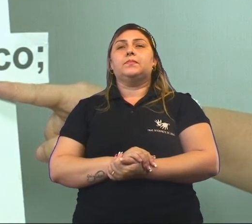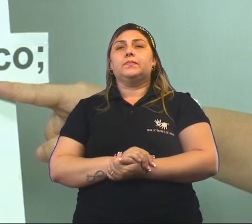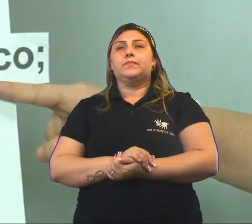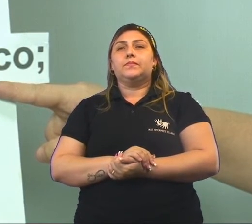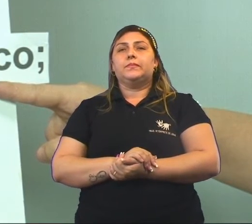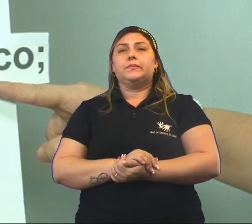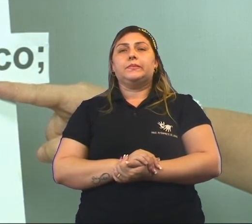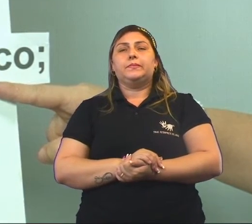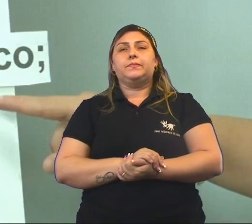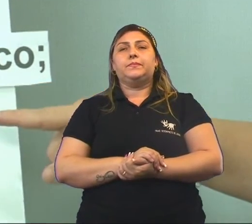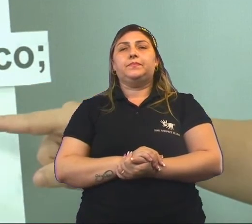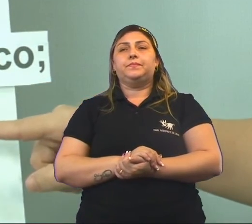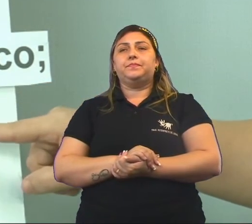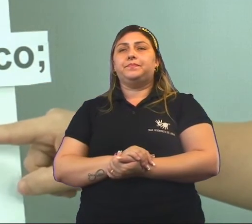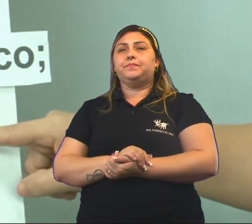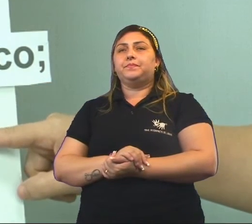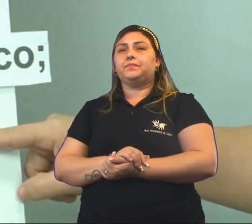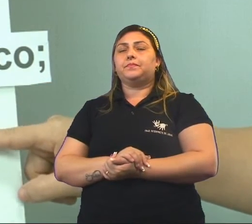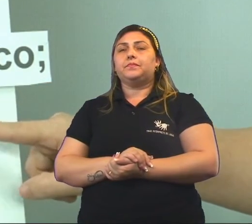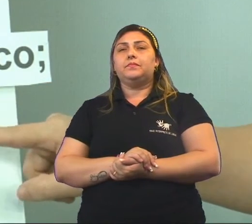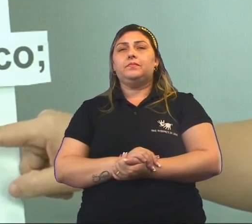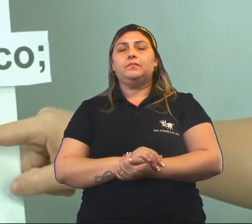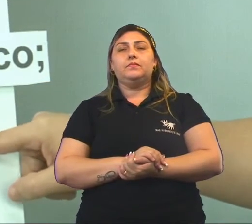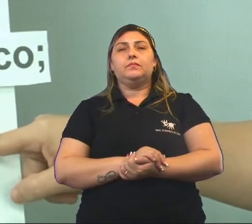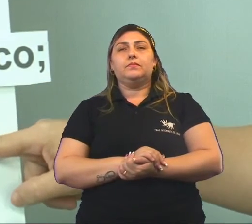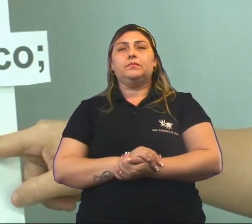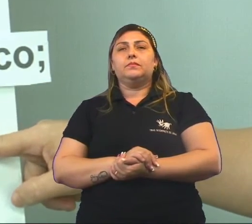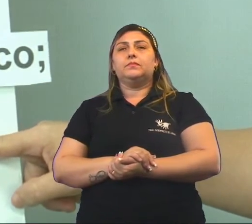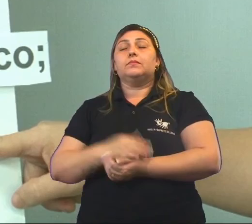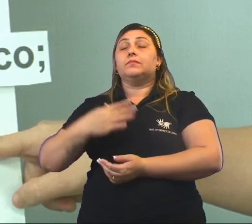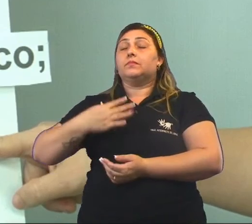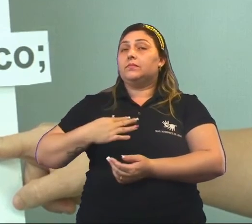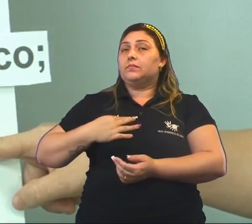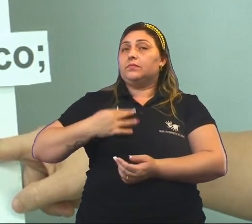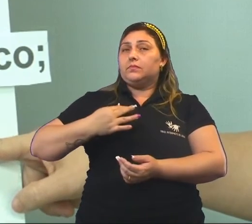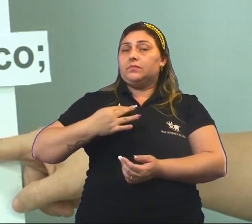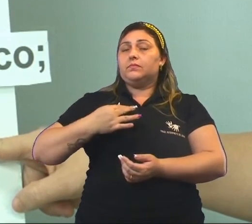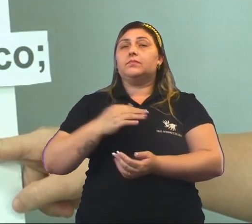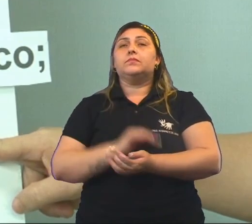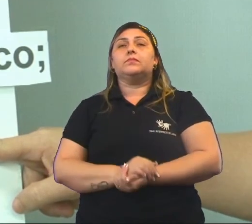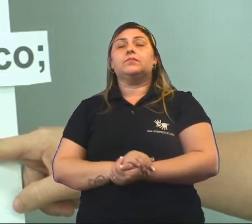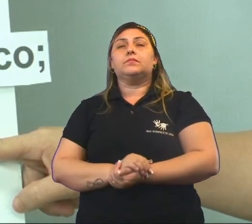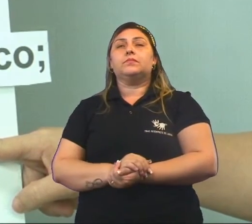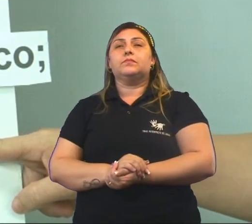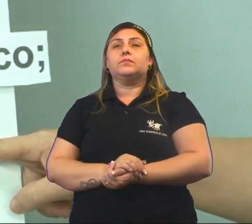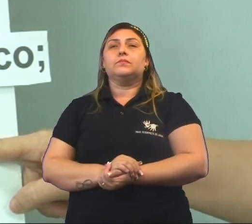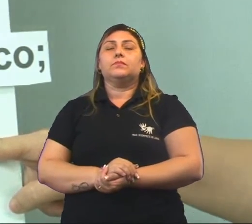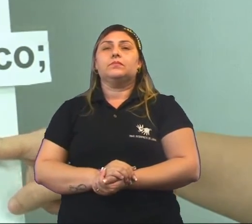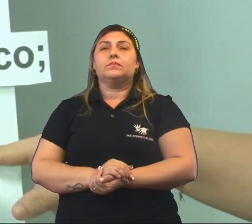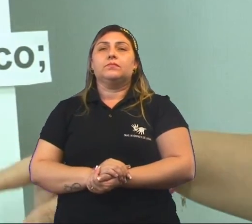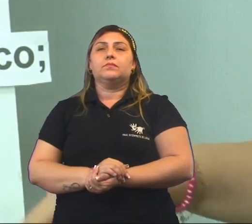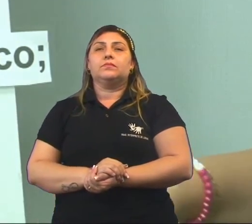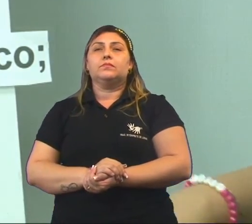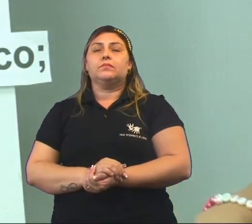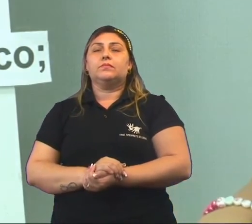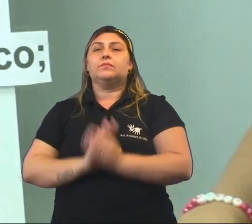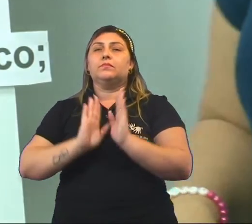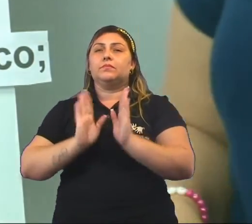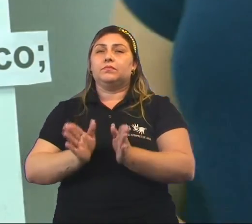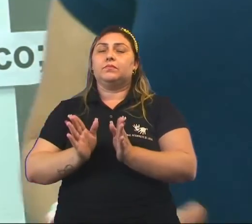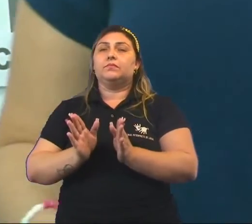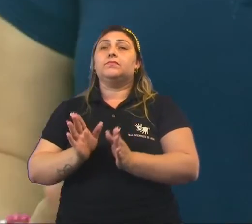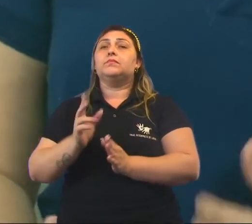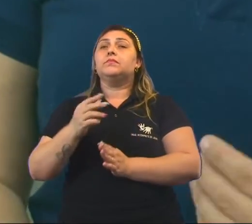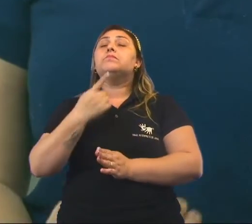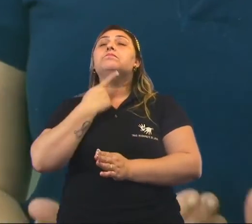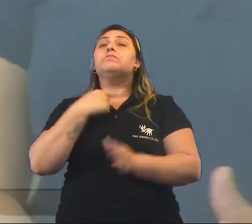que o nomear, né? Determinar. E o voluntário, que exerce uma função voluntária, como o nome já fala, por